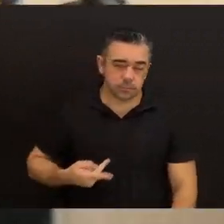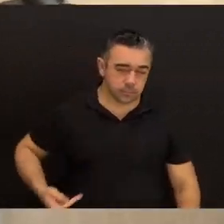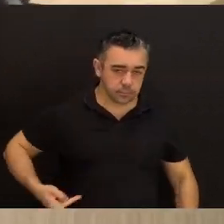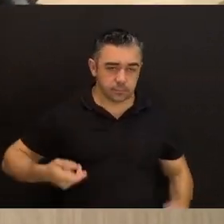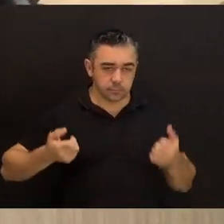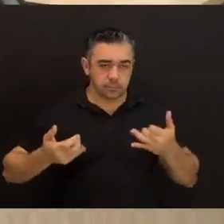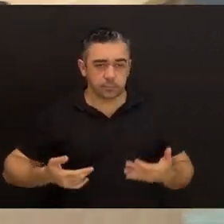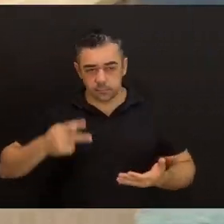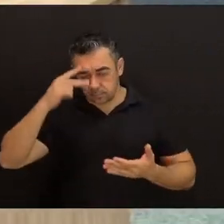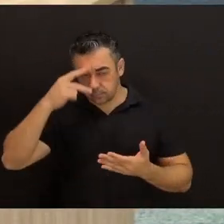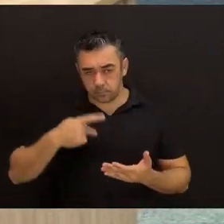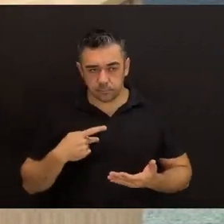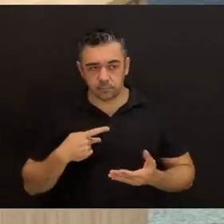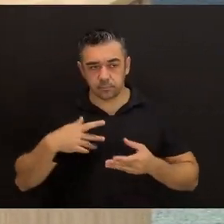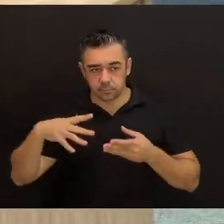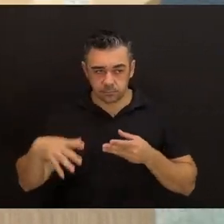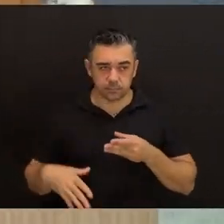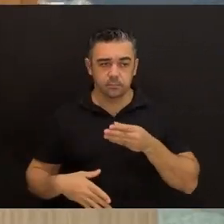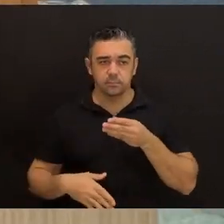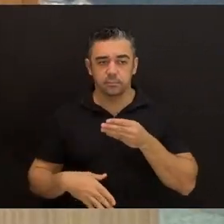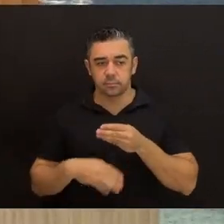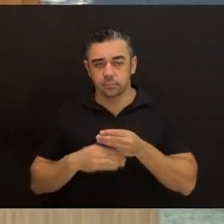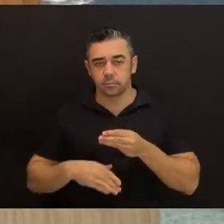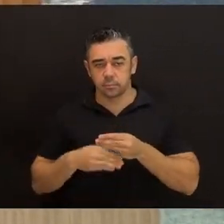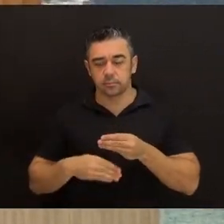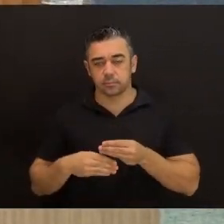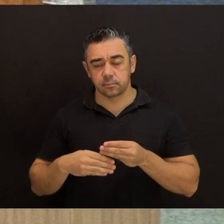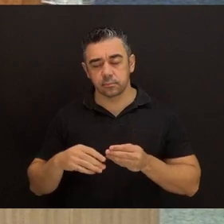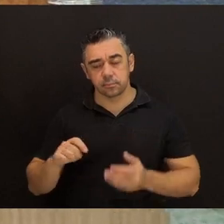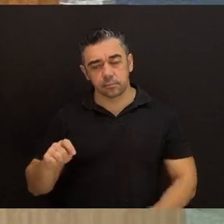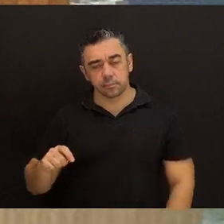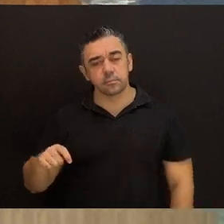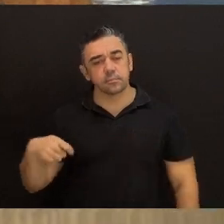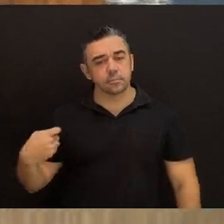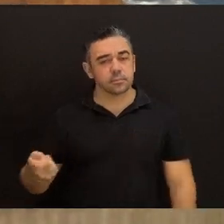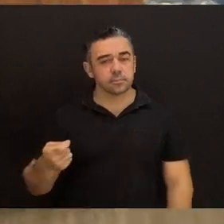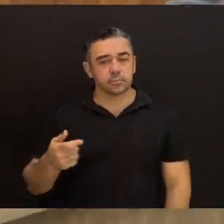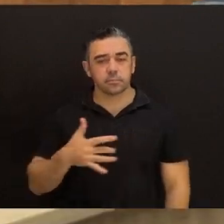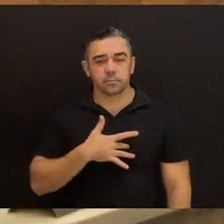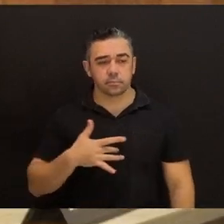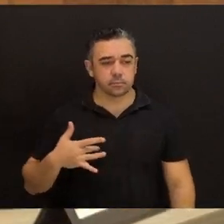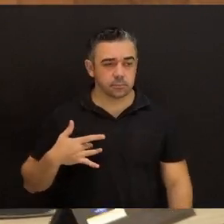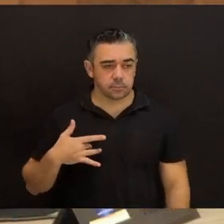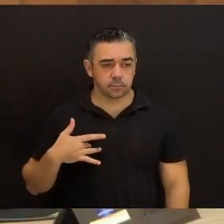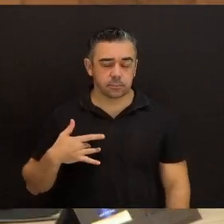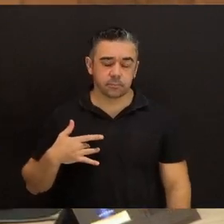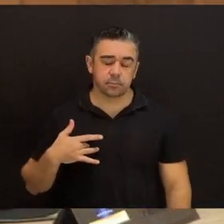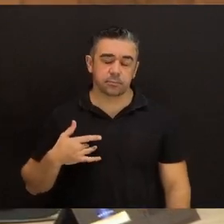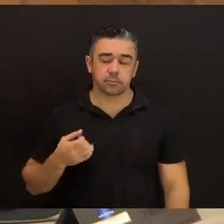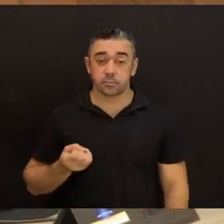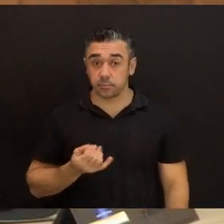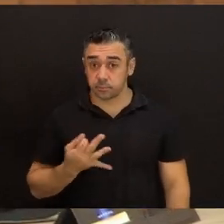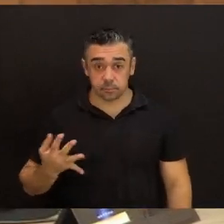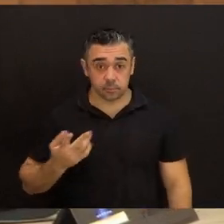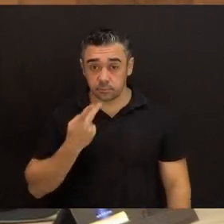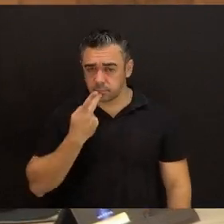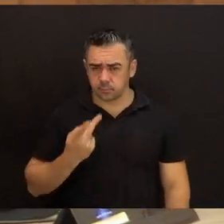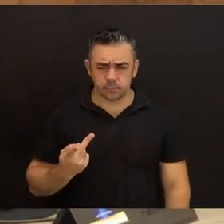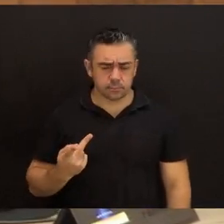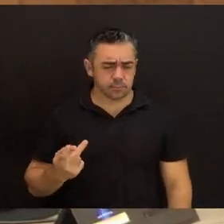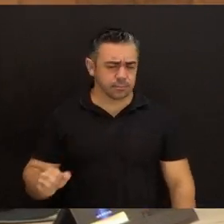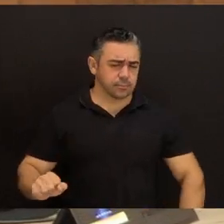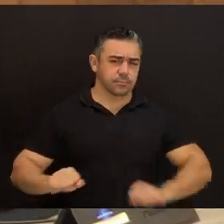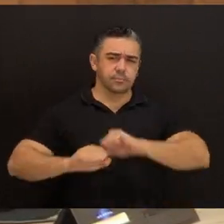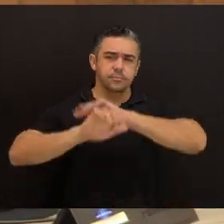pessoal para somar principalmente no assunto de saúde né foi tanto abordada que hoje muito bem esplanado